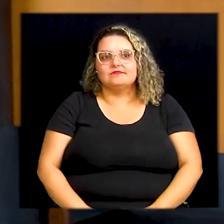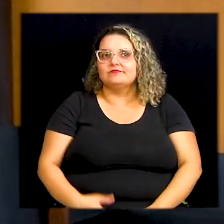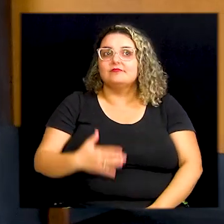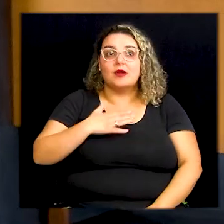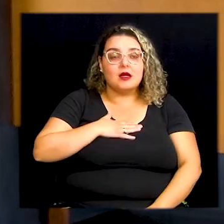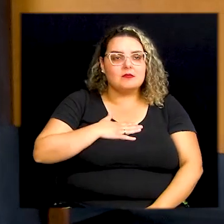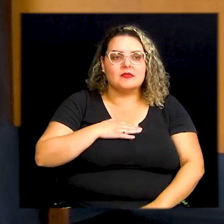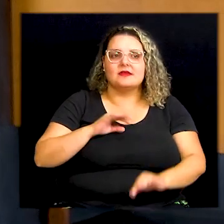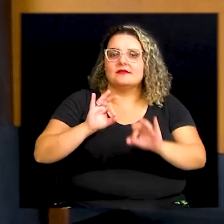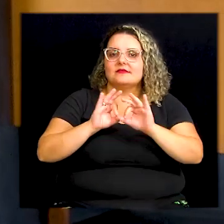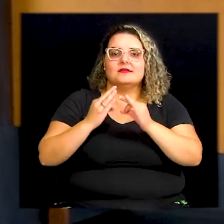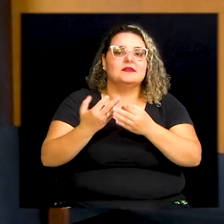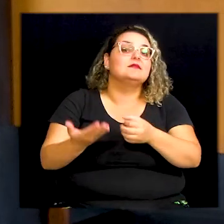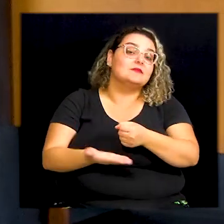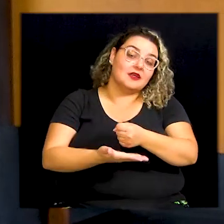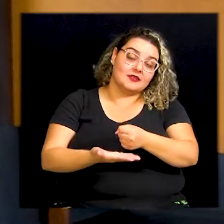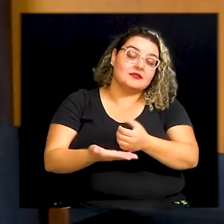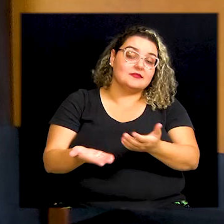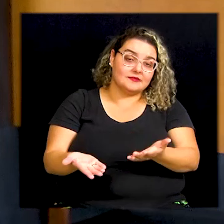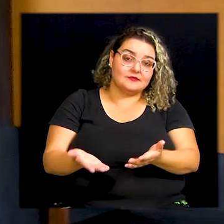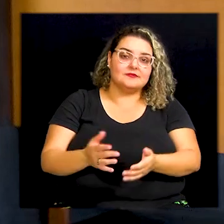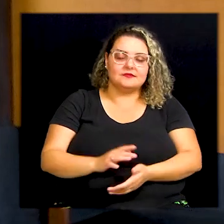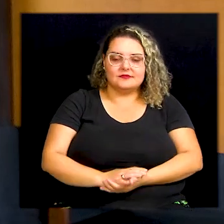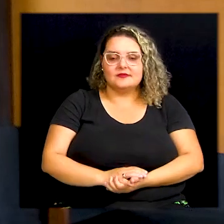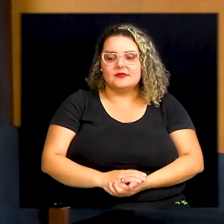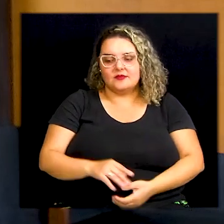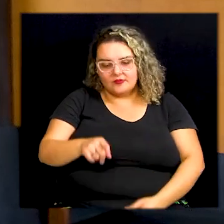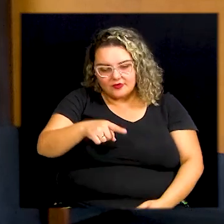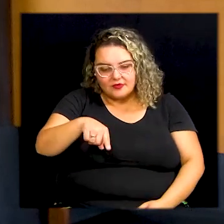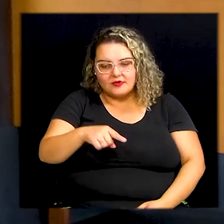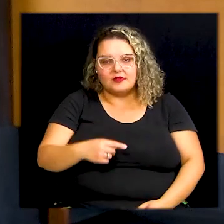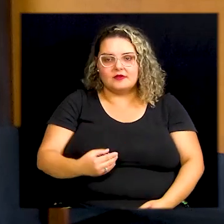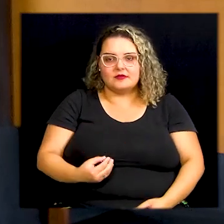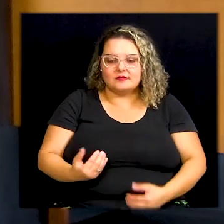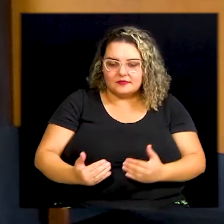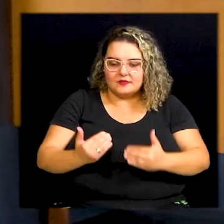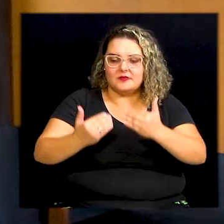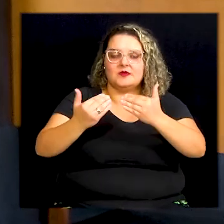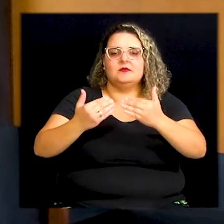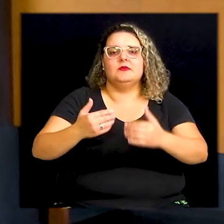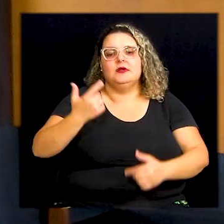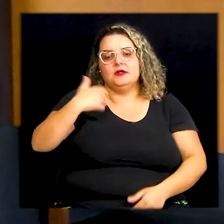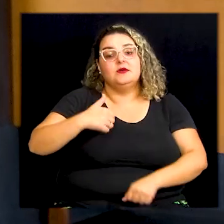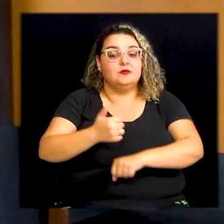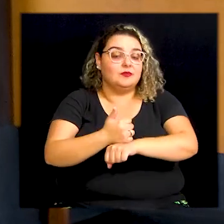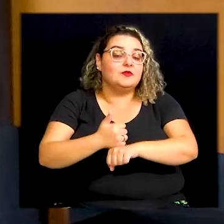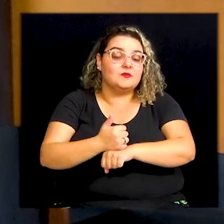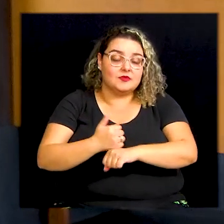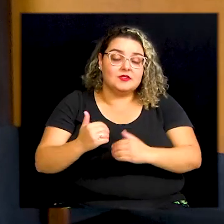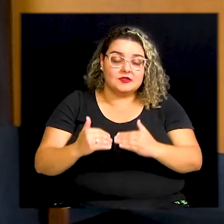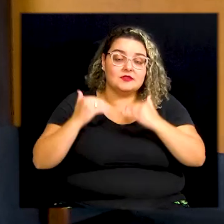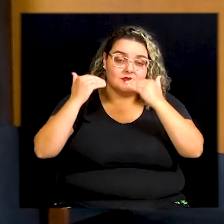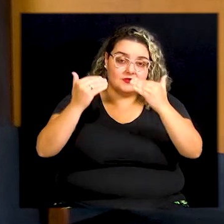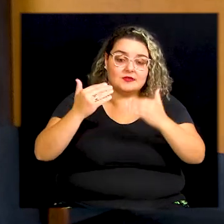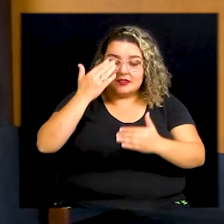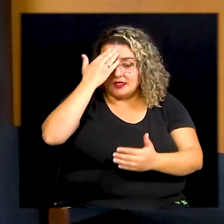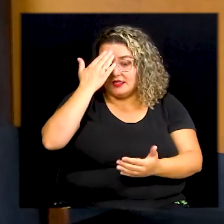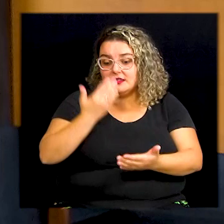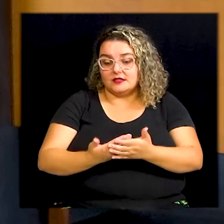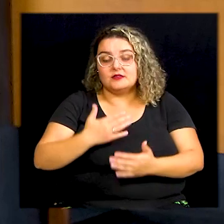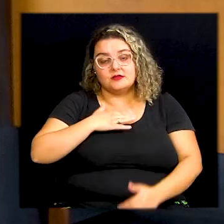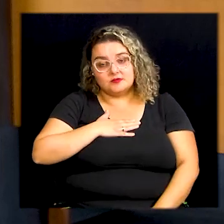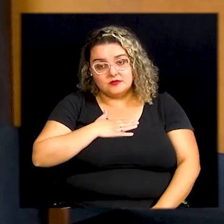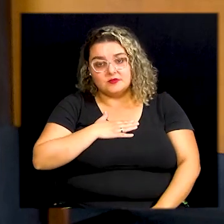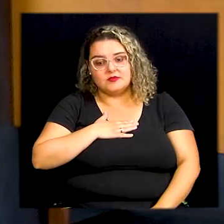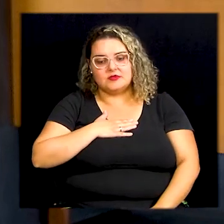família, para mim, é a base, né? Foram eles que me formaram jogador, acima de tudo. Foram eles que acreditaram em